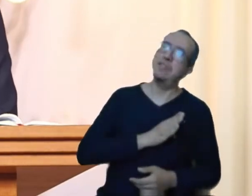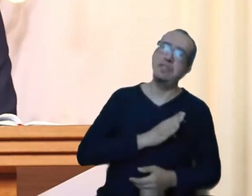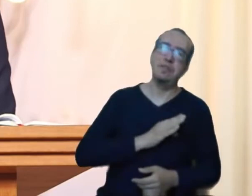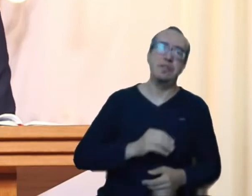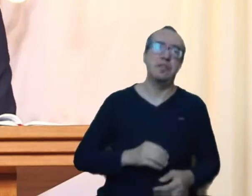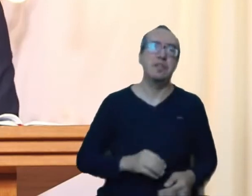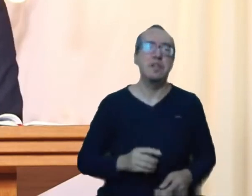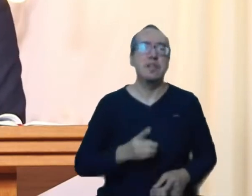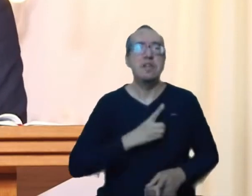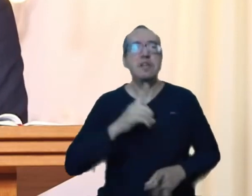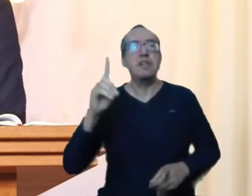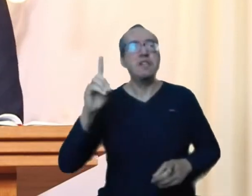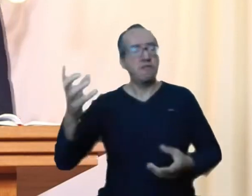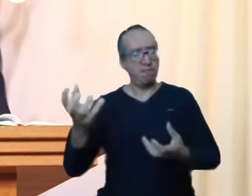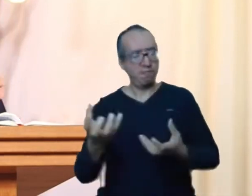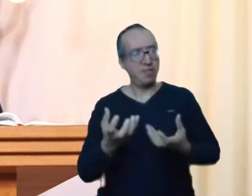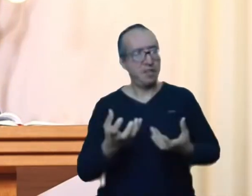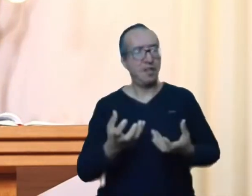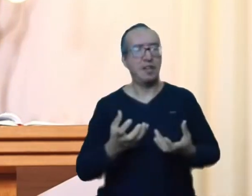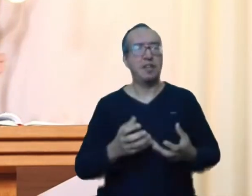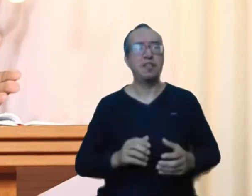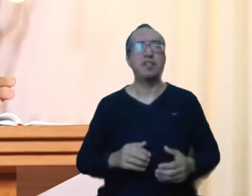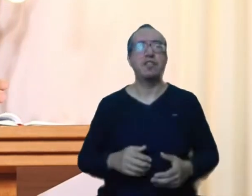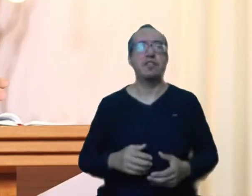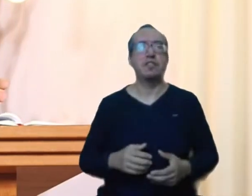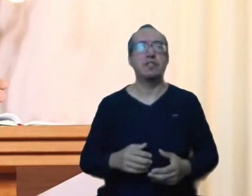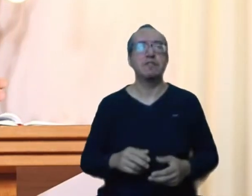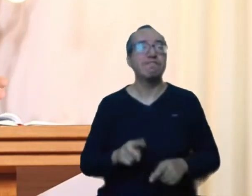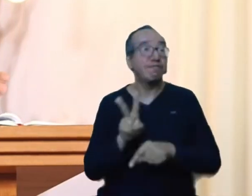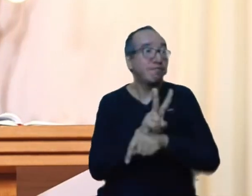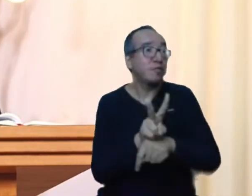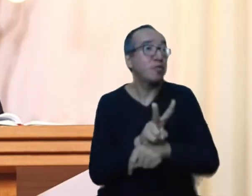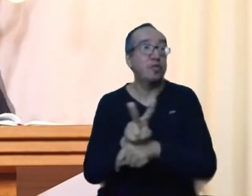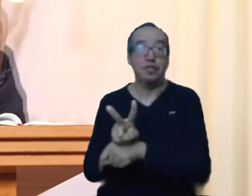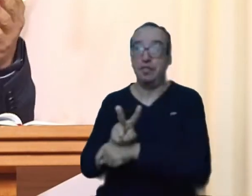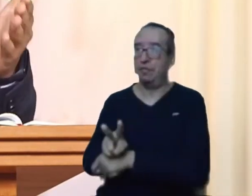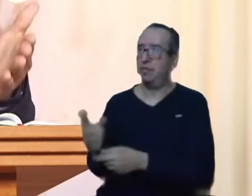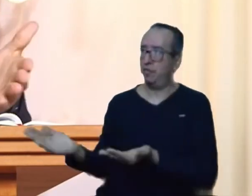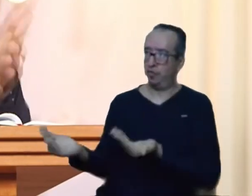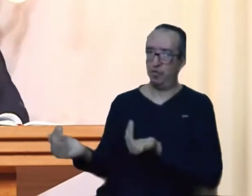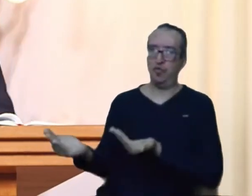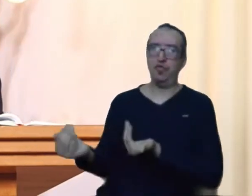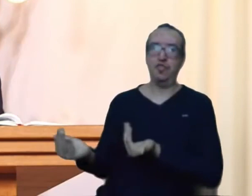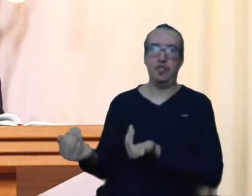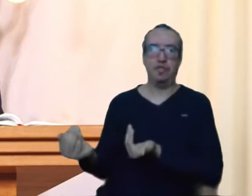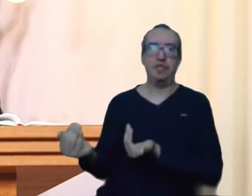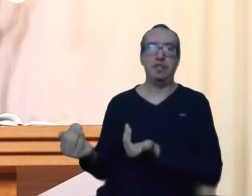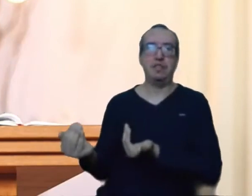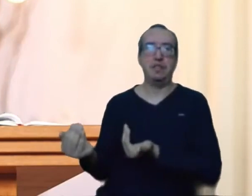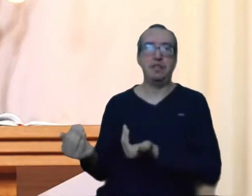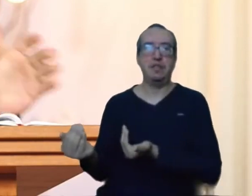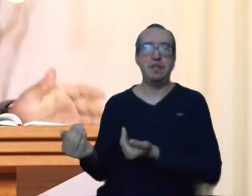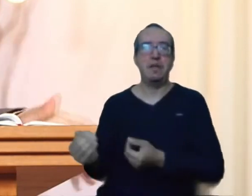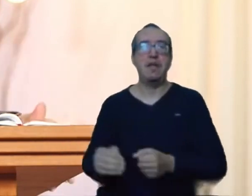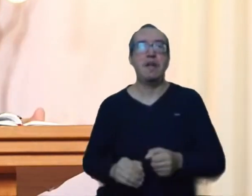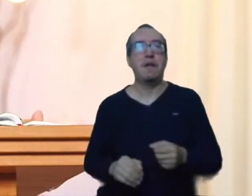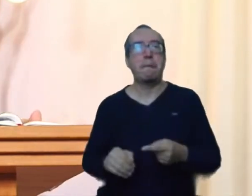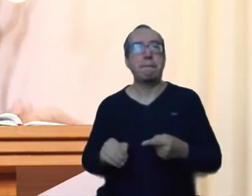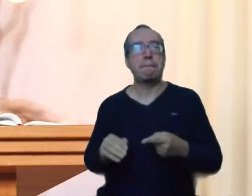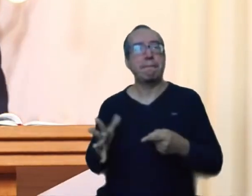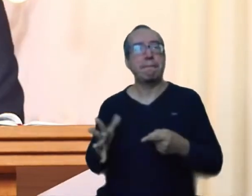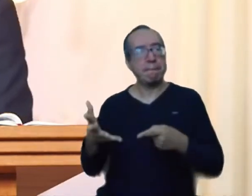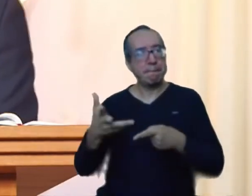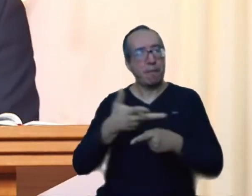especial, dos jovens. Por isso o tema proposto, para conquistar os jovens. Então vamos